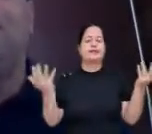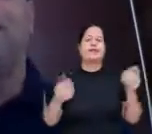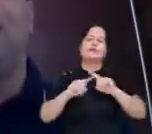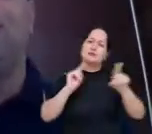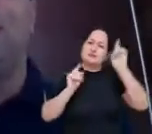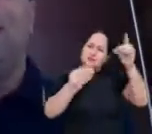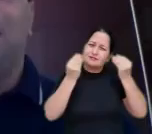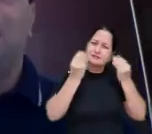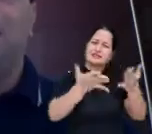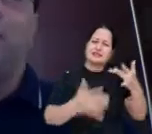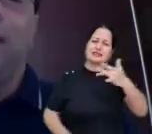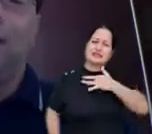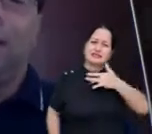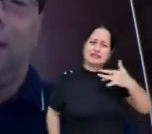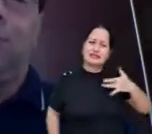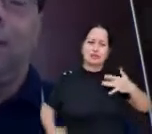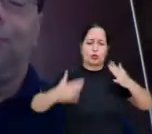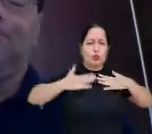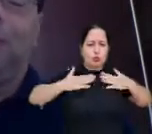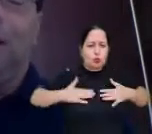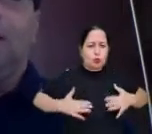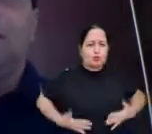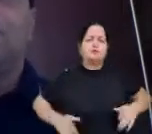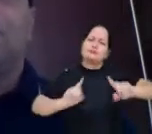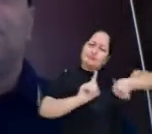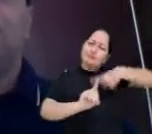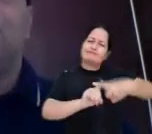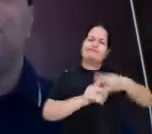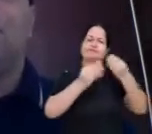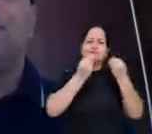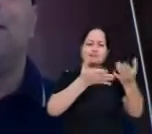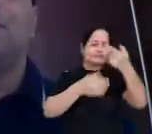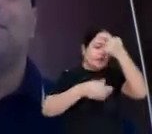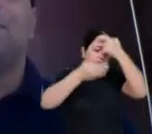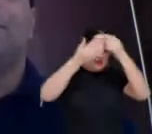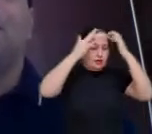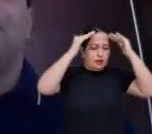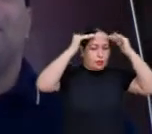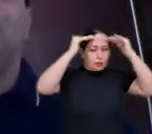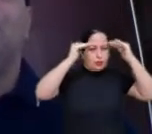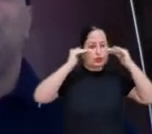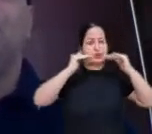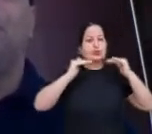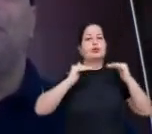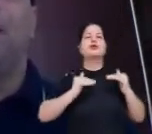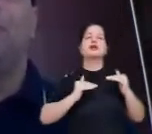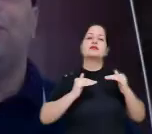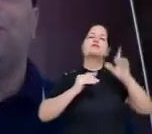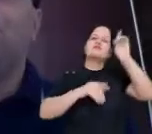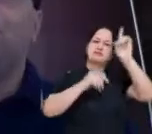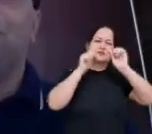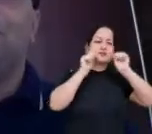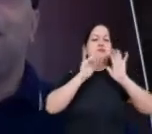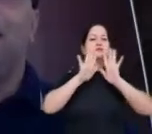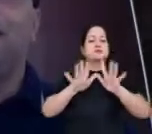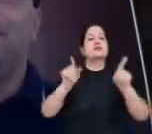e mental, mas que tenham dado naquele momento. Que Deus abençoe também as igrejas. Que nesse domingo a palavra do Senhor